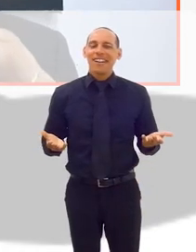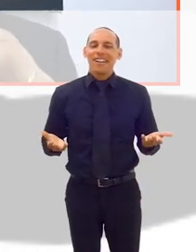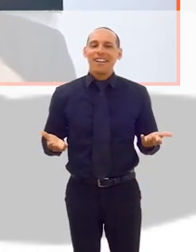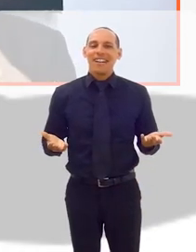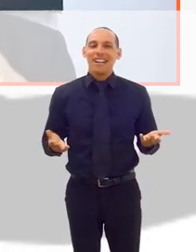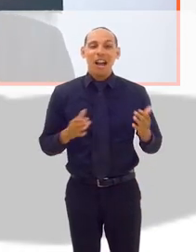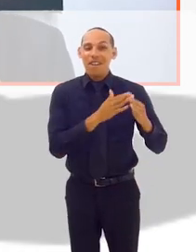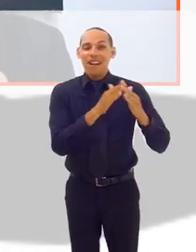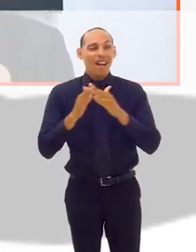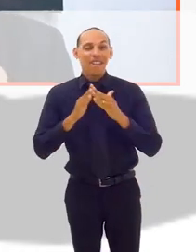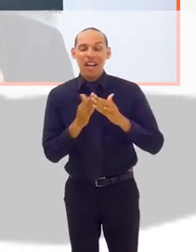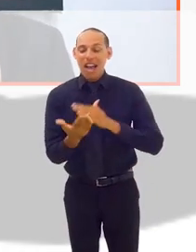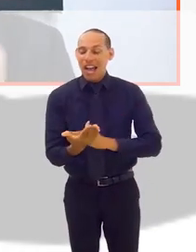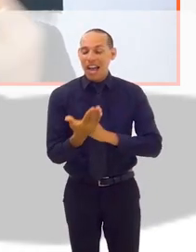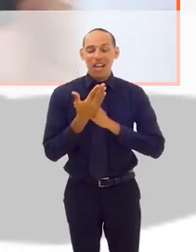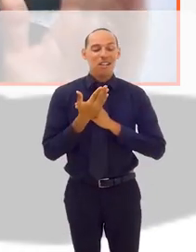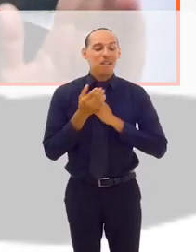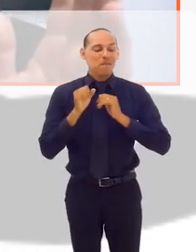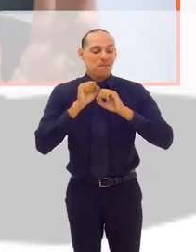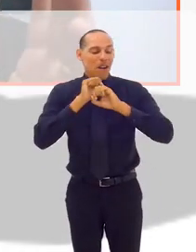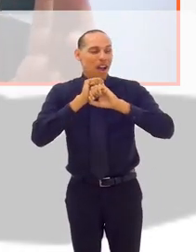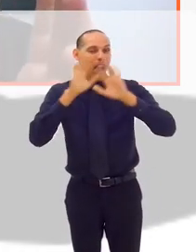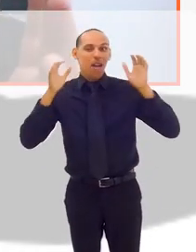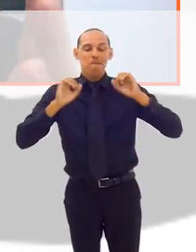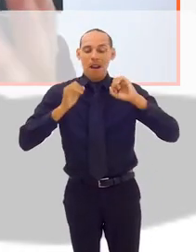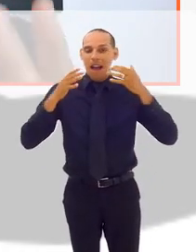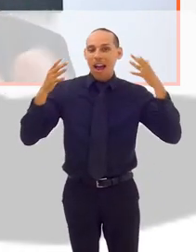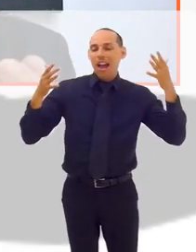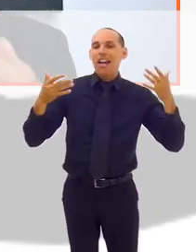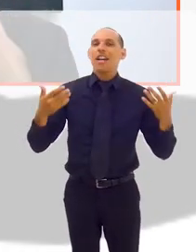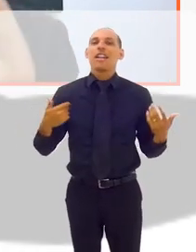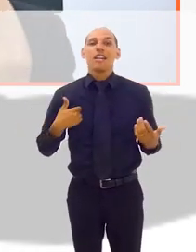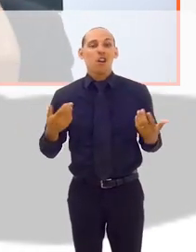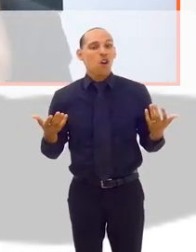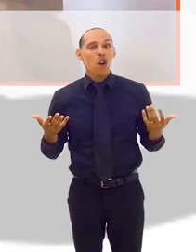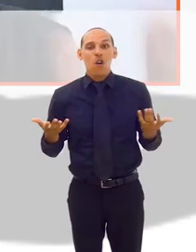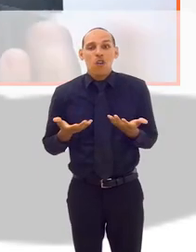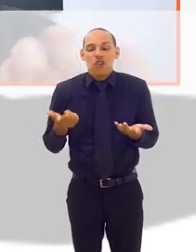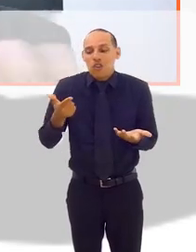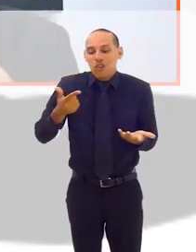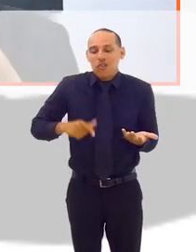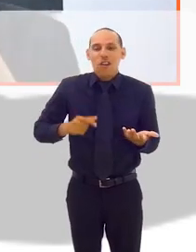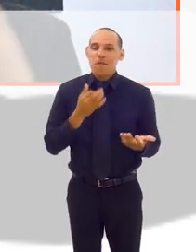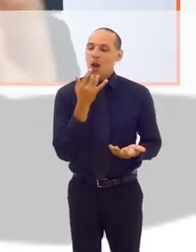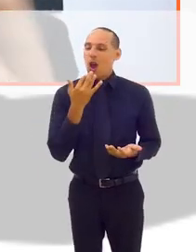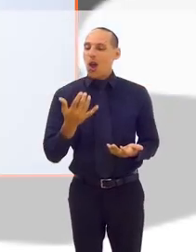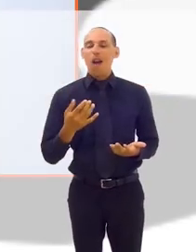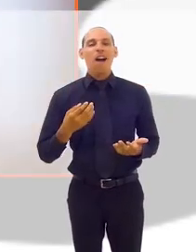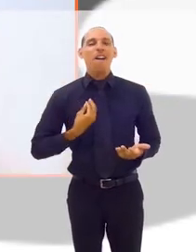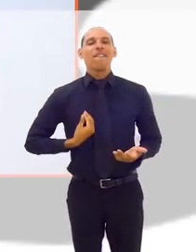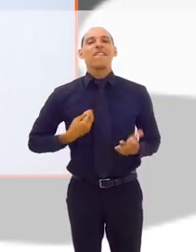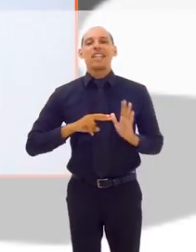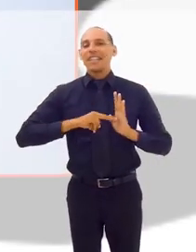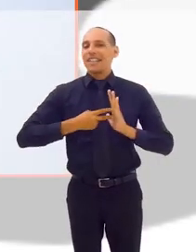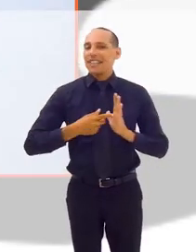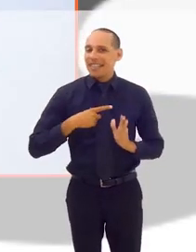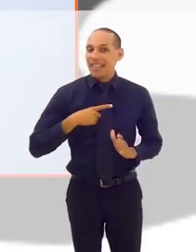negócio, a favela está me abrilhantando de um jeito que eu estou ganhando de novo cor. A minha vida está ganhando